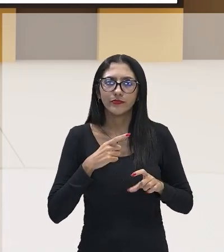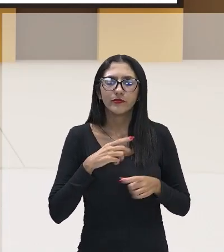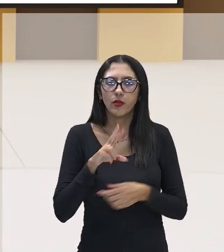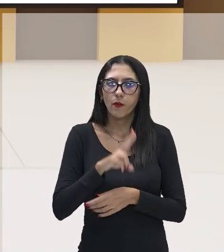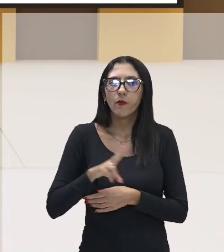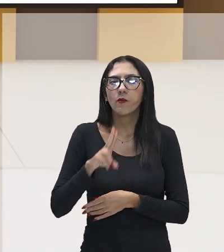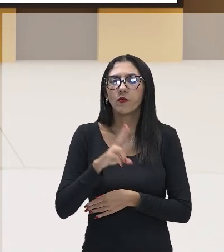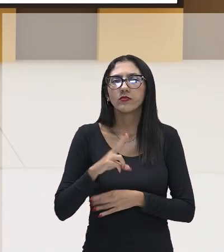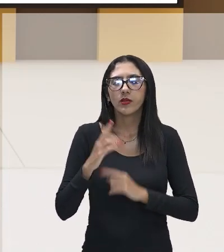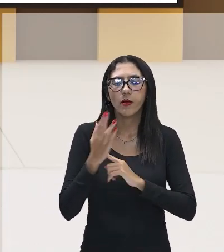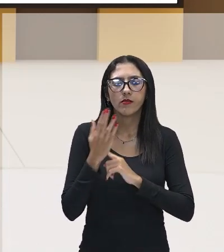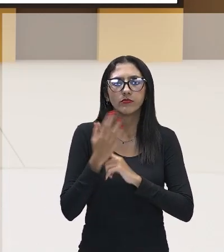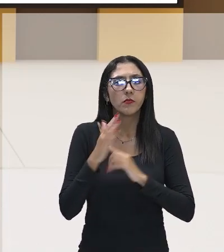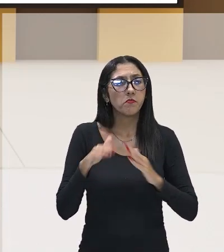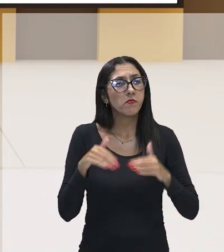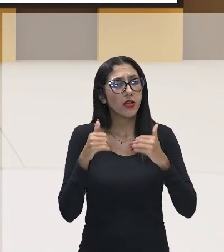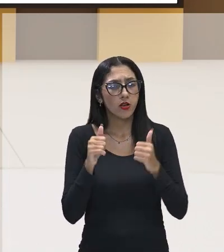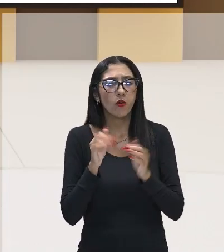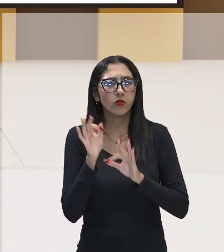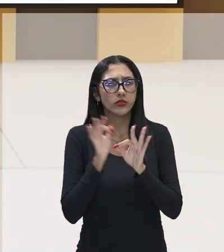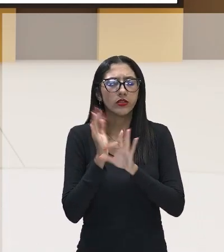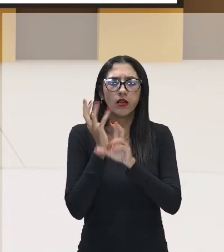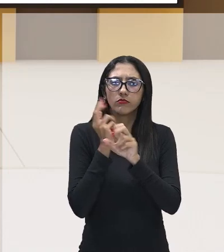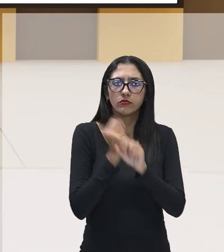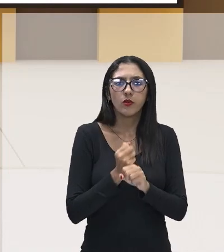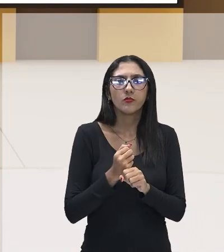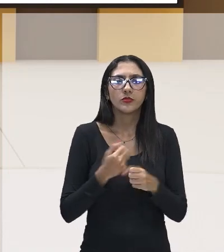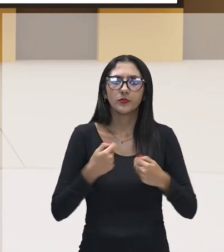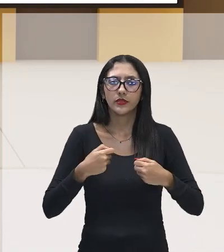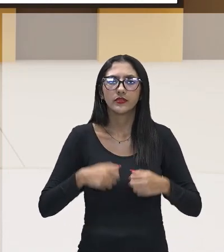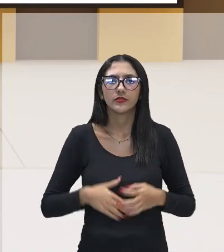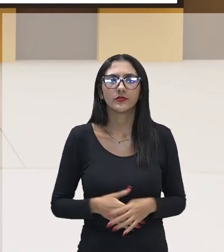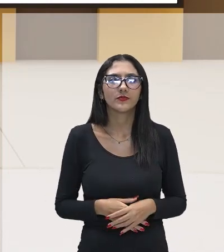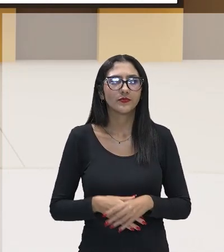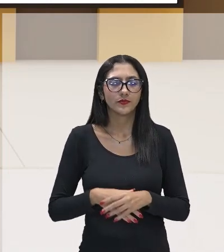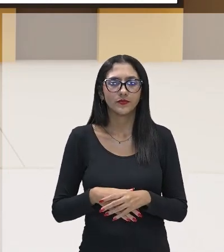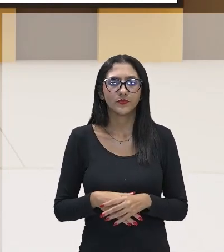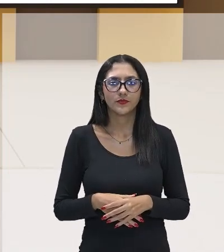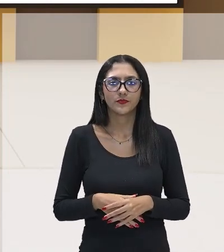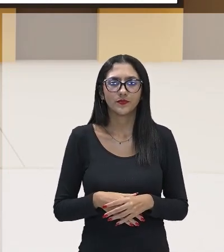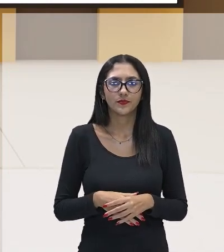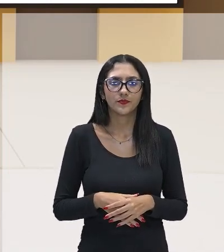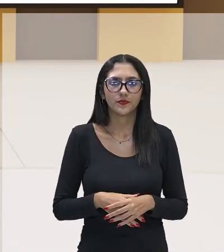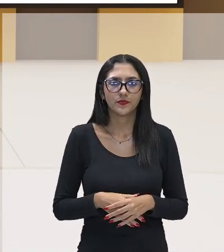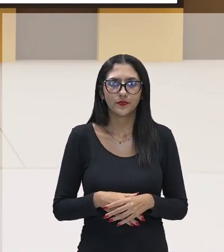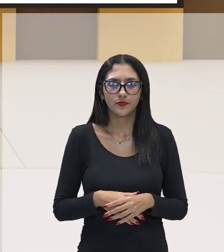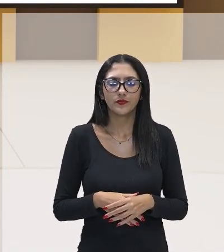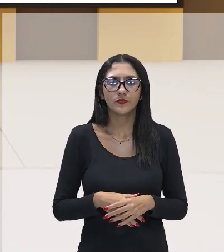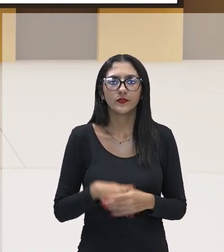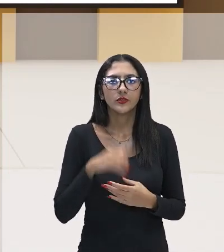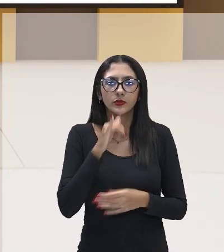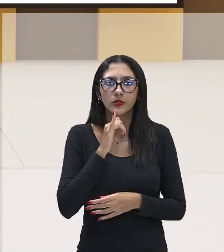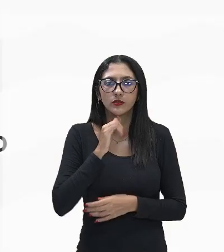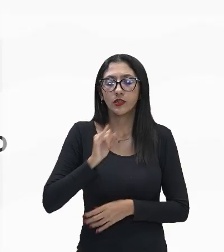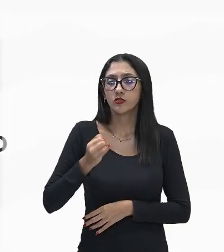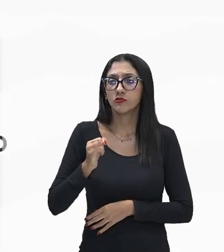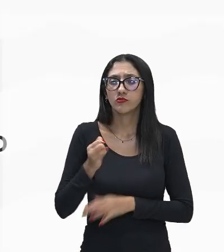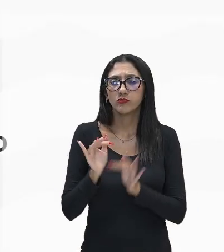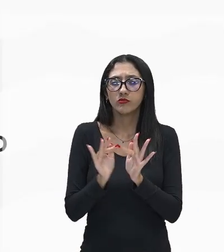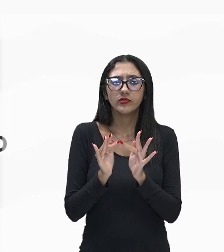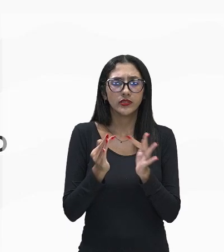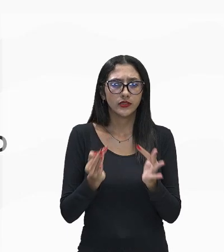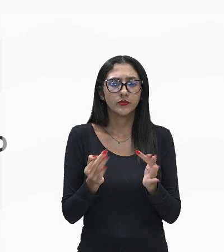gente a fazer alguns cálculos, ok? Que são necessários. Como a nossa fórmula dos juros simples.